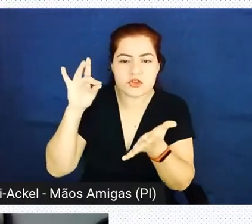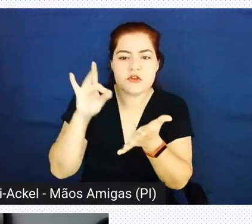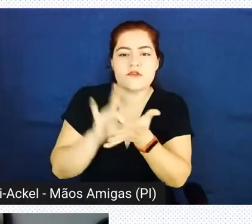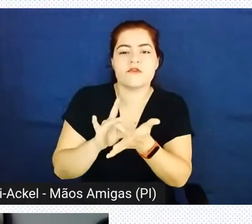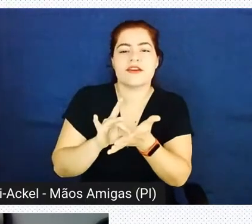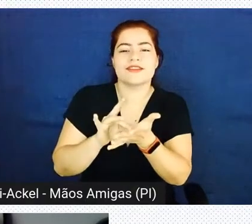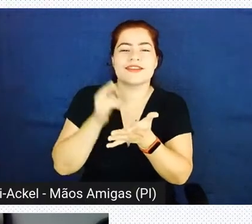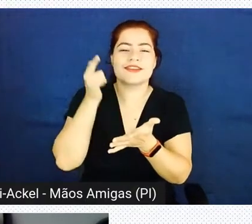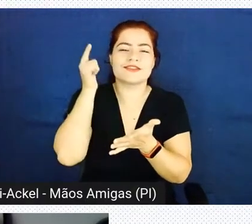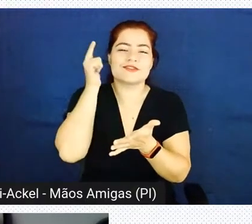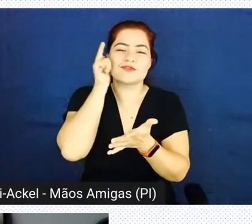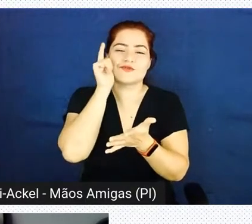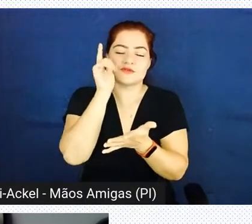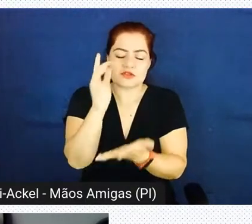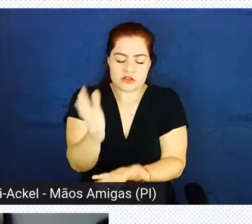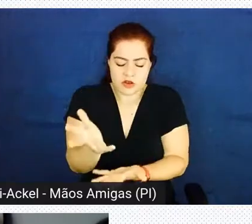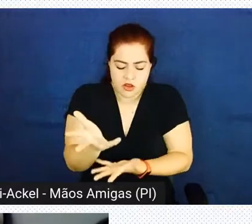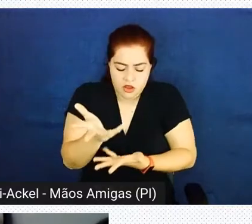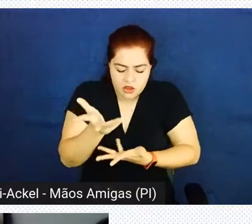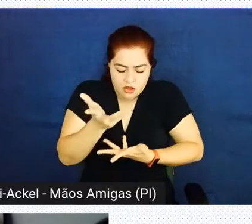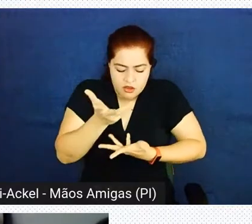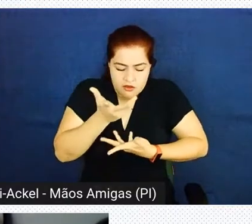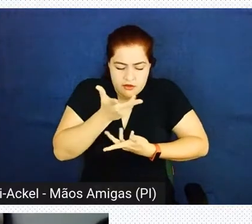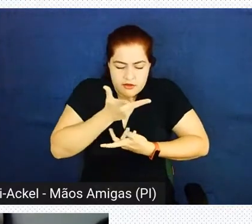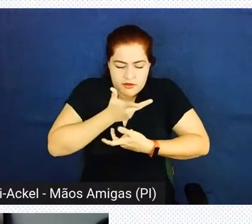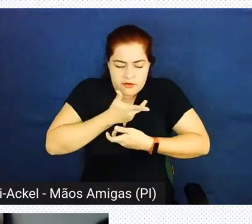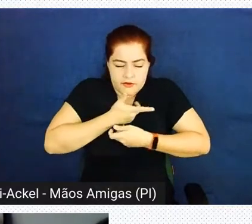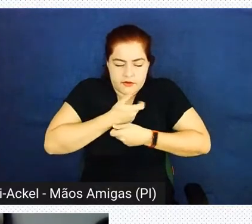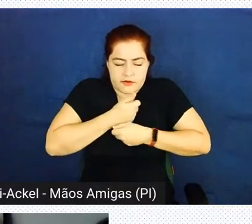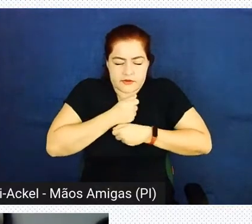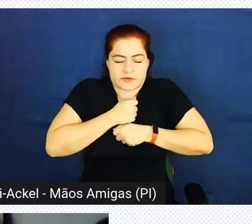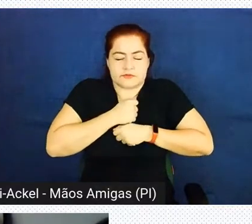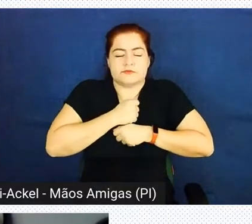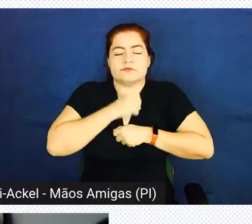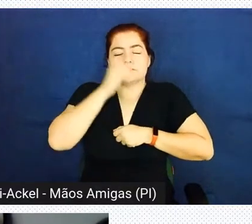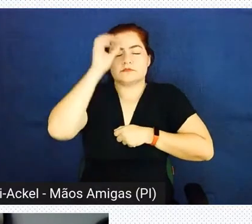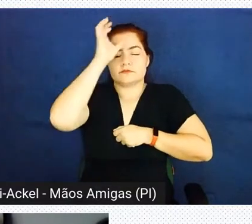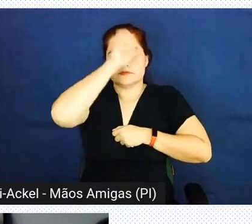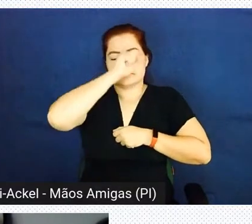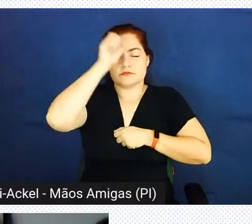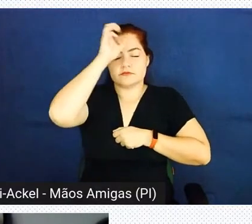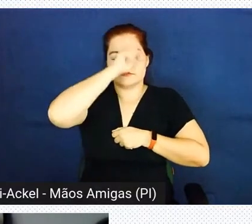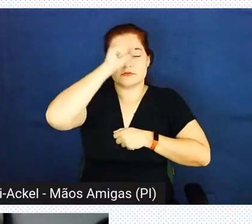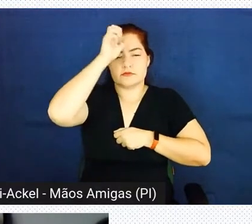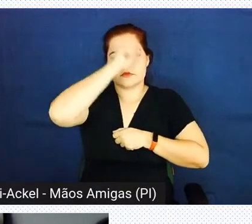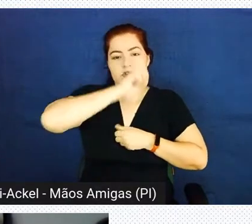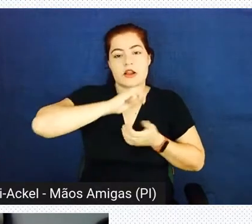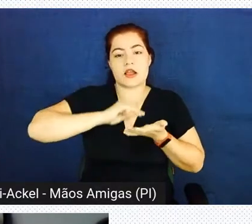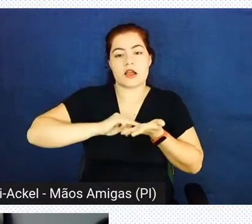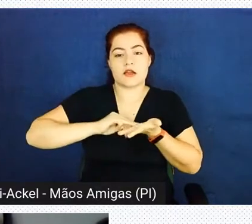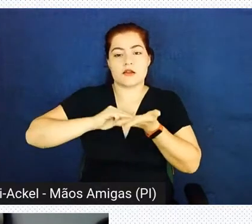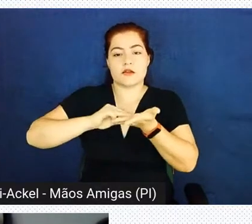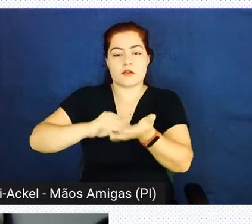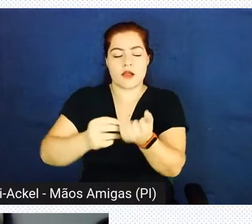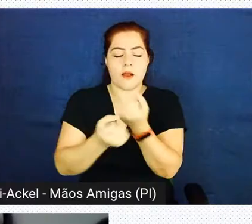acolher no seu íntimo, aprender e aprender aquela mensagem